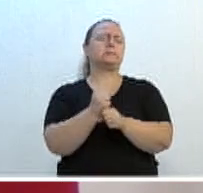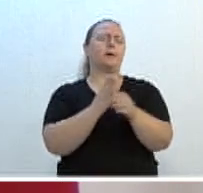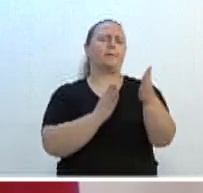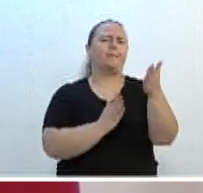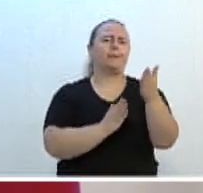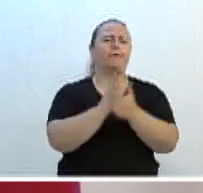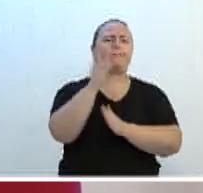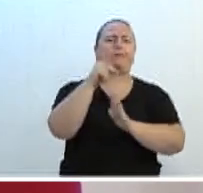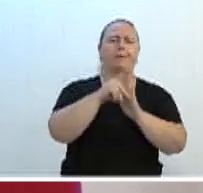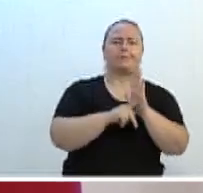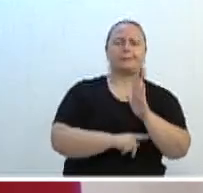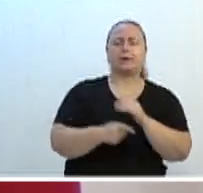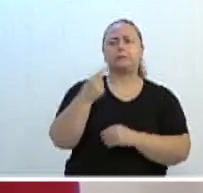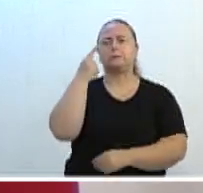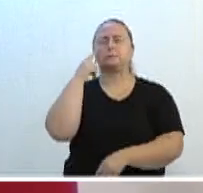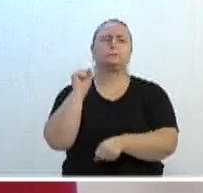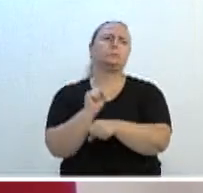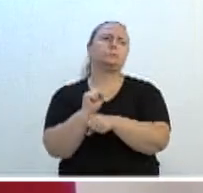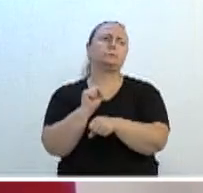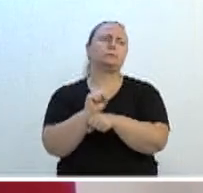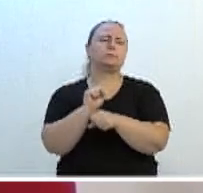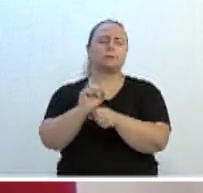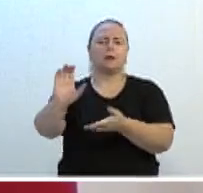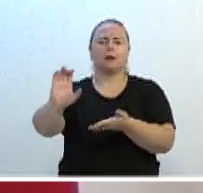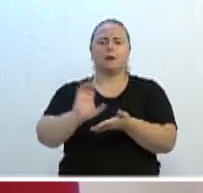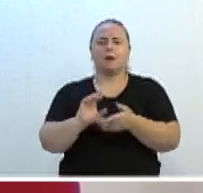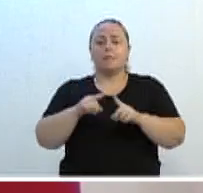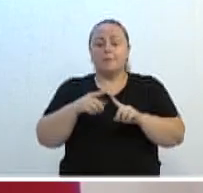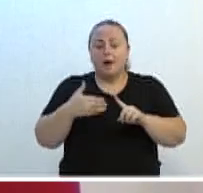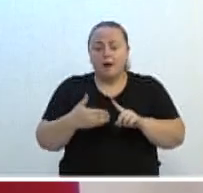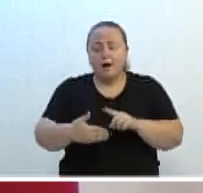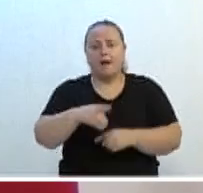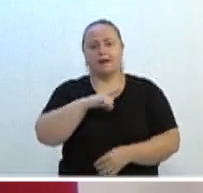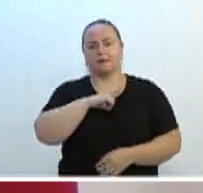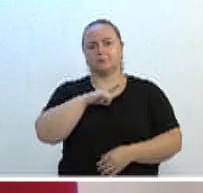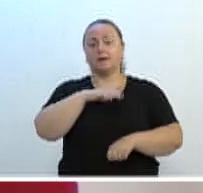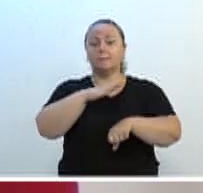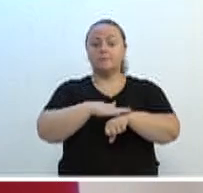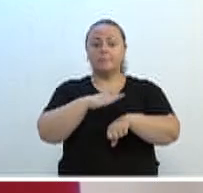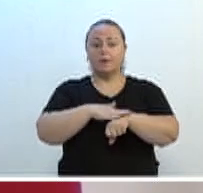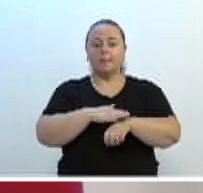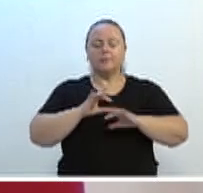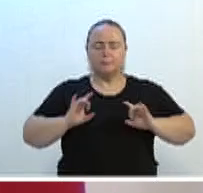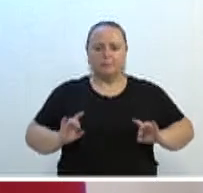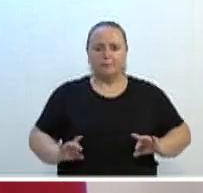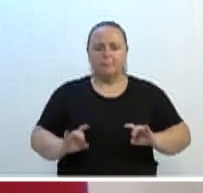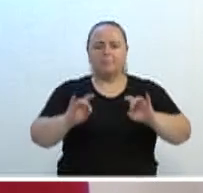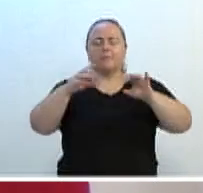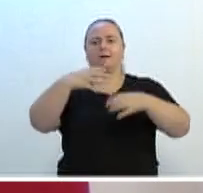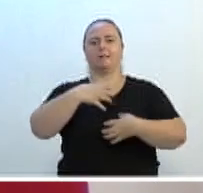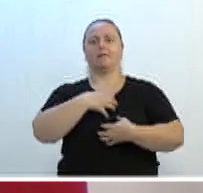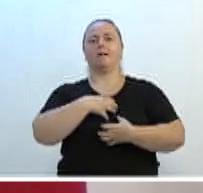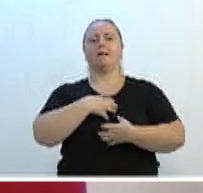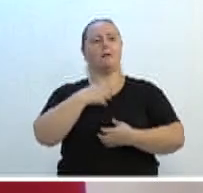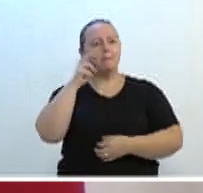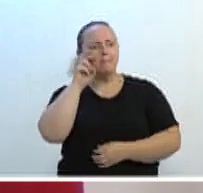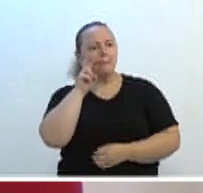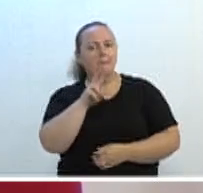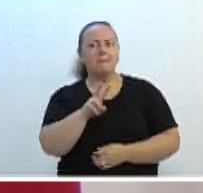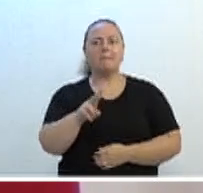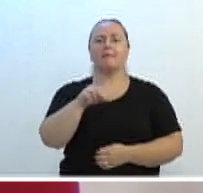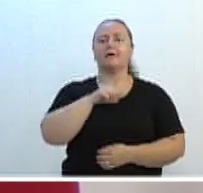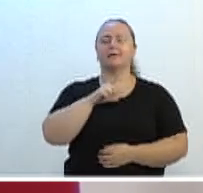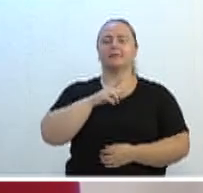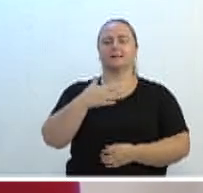vir recurso do governo do Estado, da União, mas acontece. Chega a hora que nós somos privilegiados e as obras acabam acontecendo,